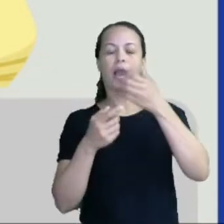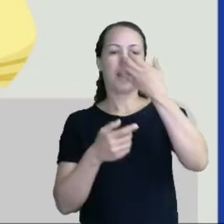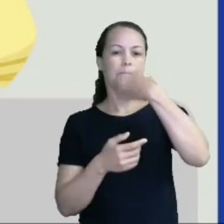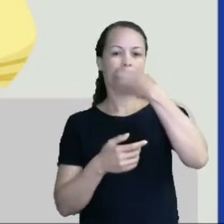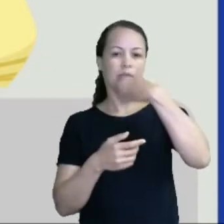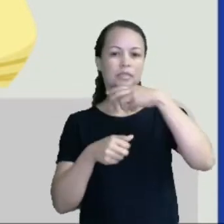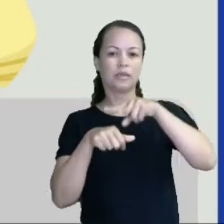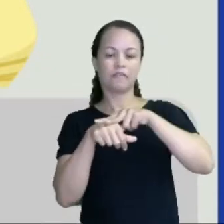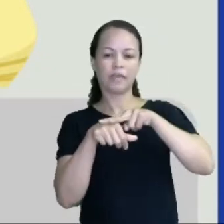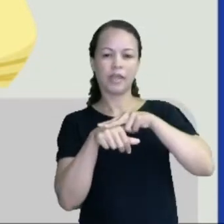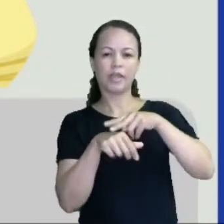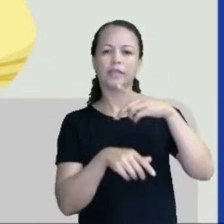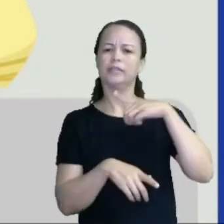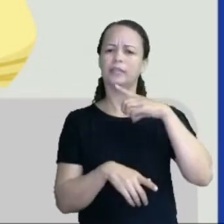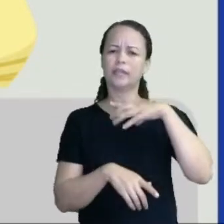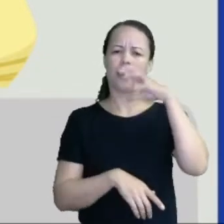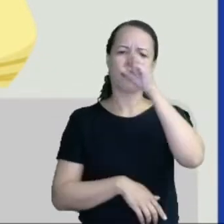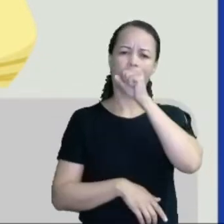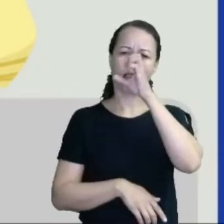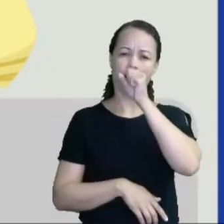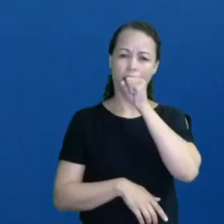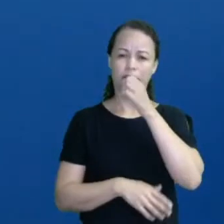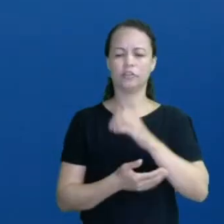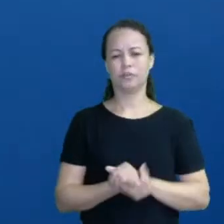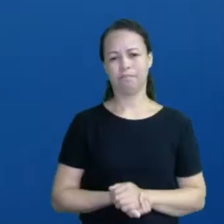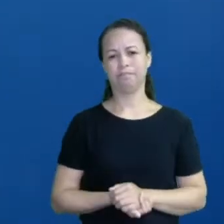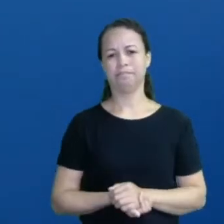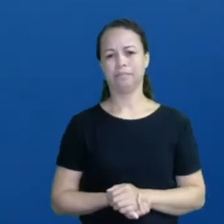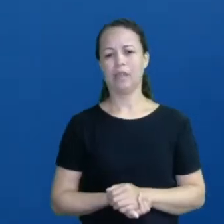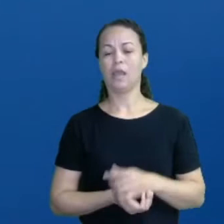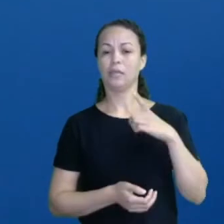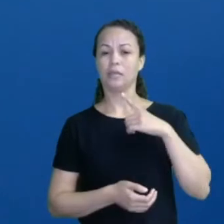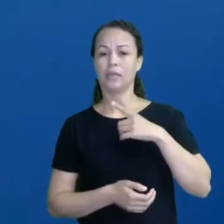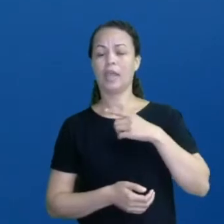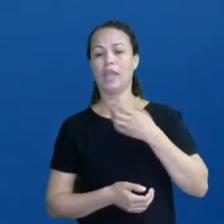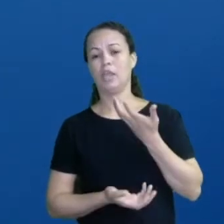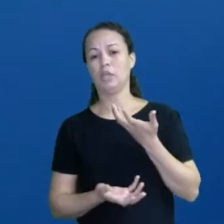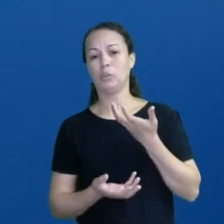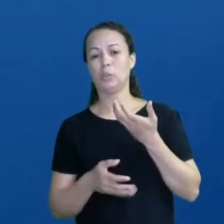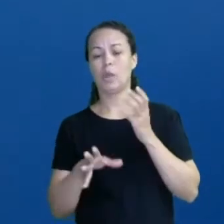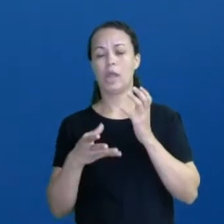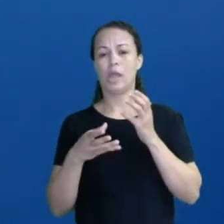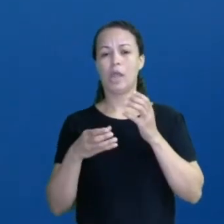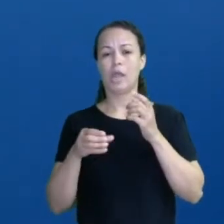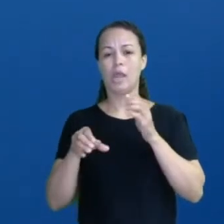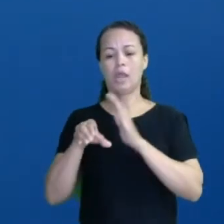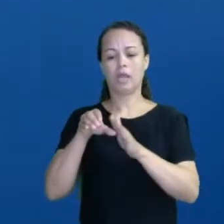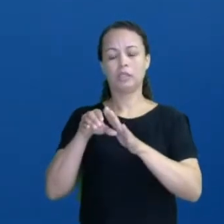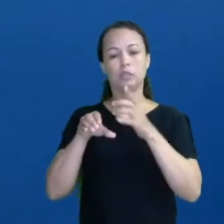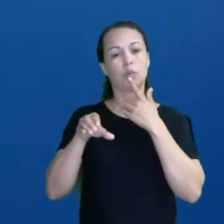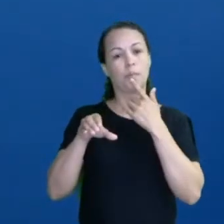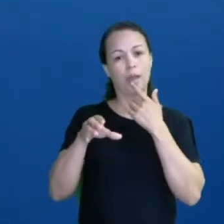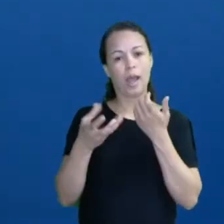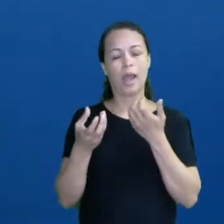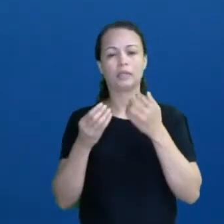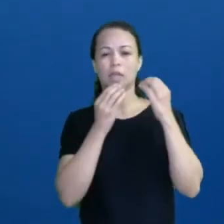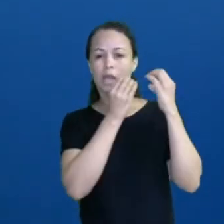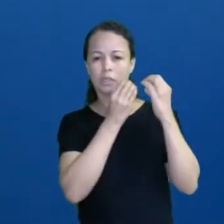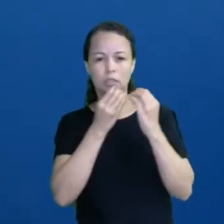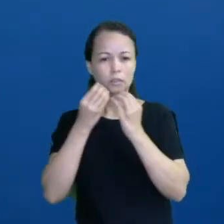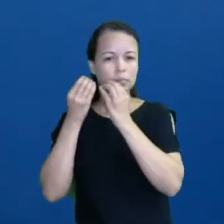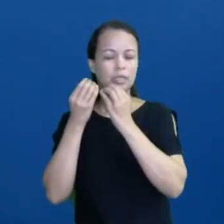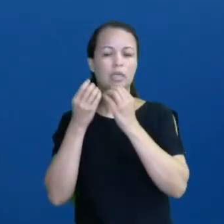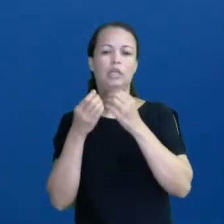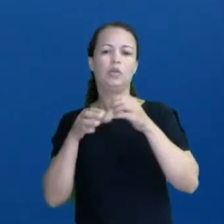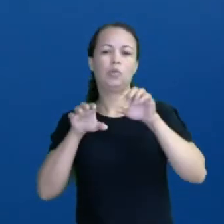e eu tenho a laranja. Tia, tem aqui tomate também, tem milho e tem cenoura. Não vou usar